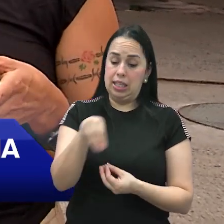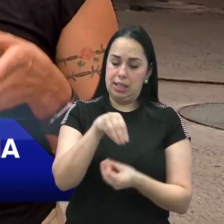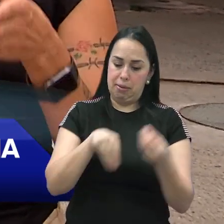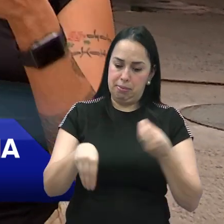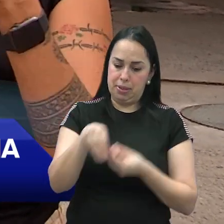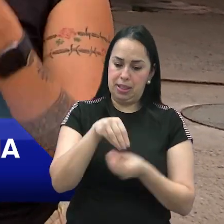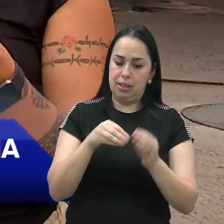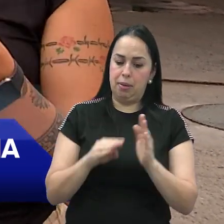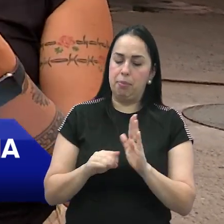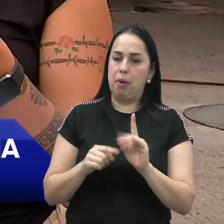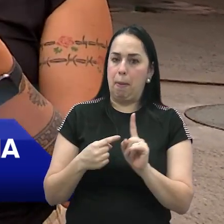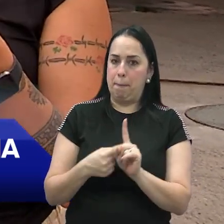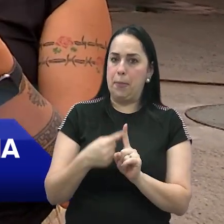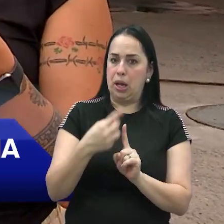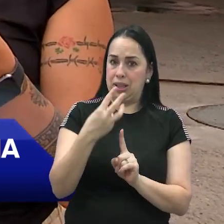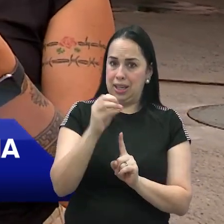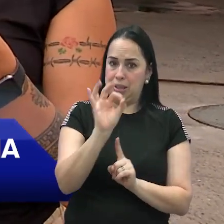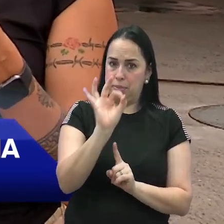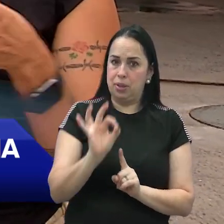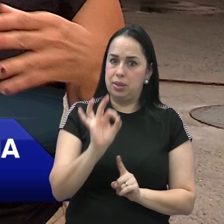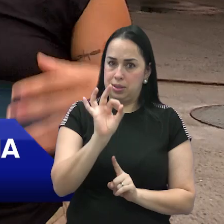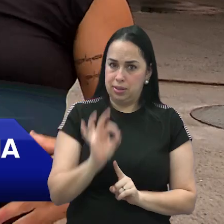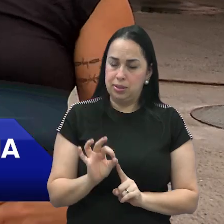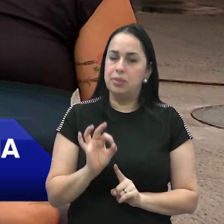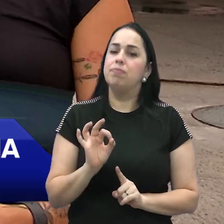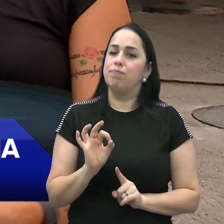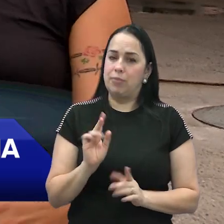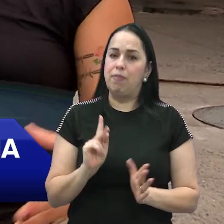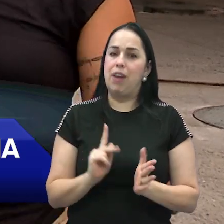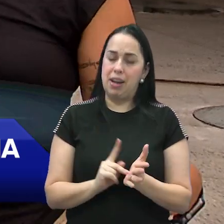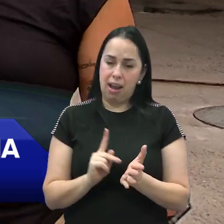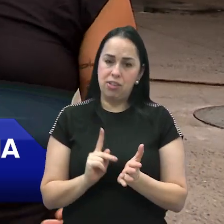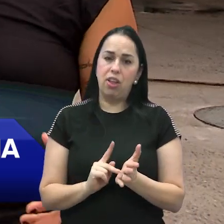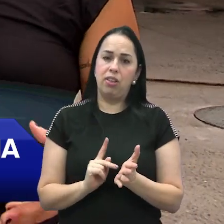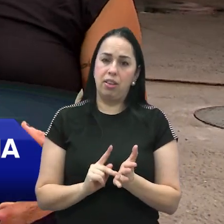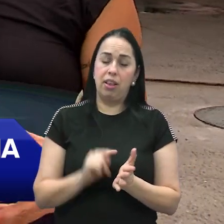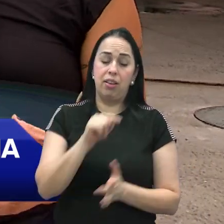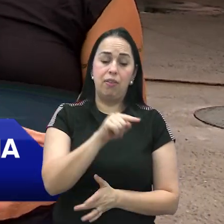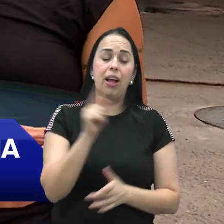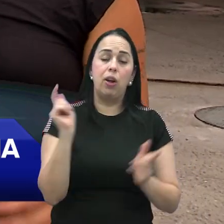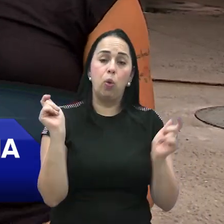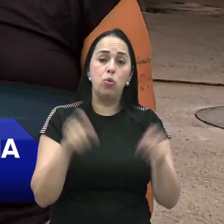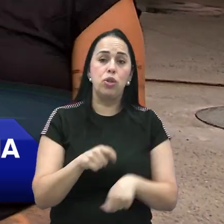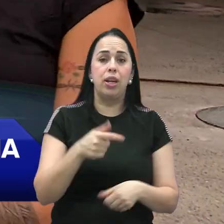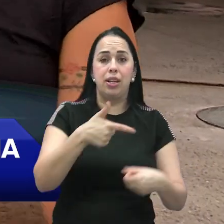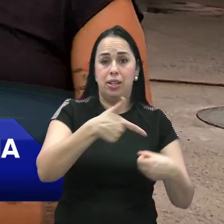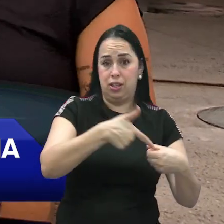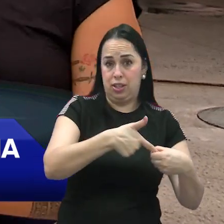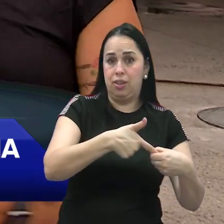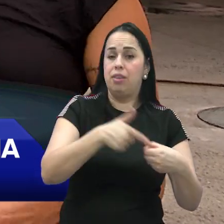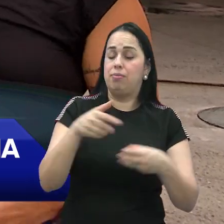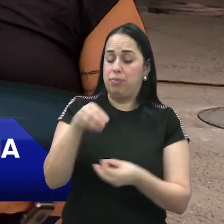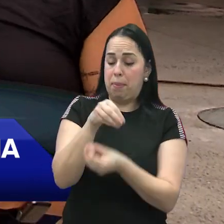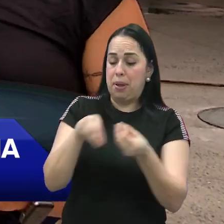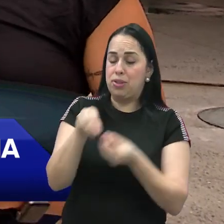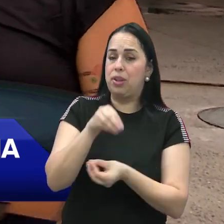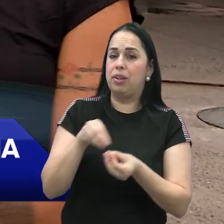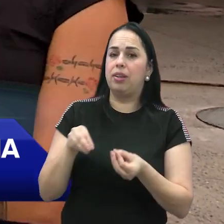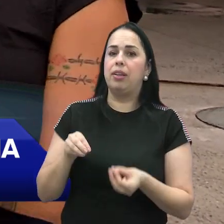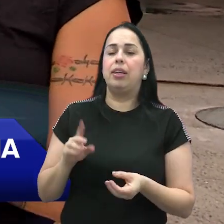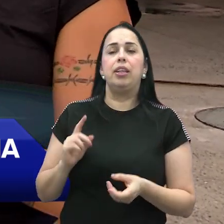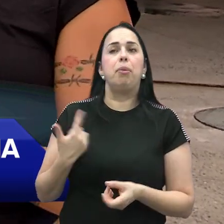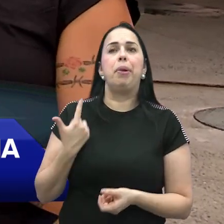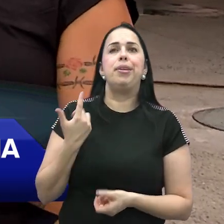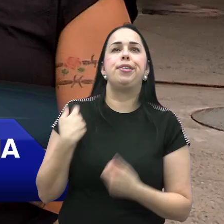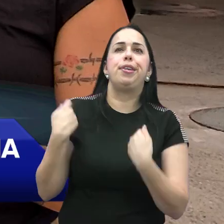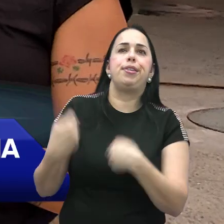da mistura para os 30%, conforme anunciado, aumenta a disponibilidade de gasolina, de combustível, sem a